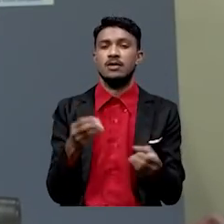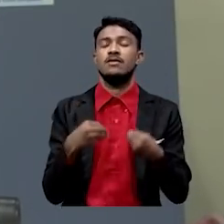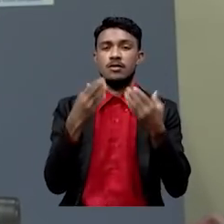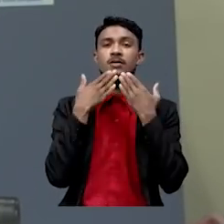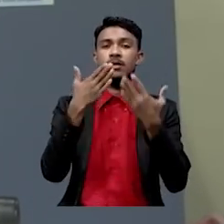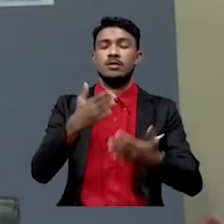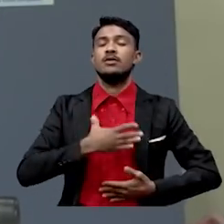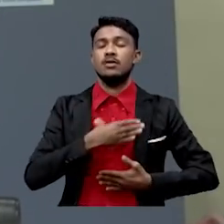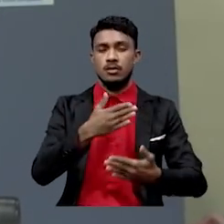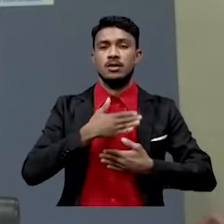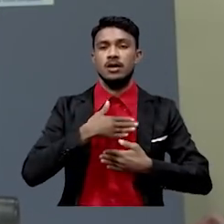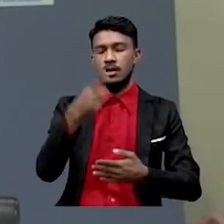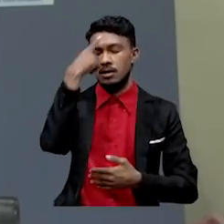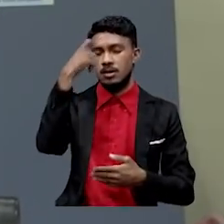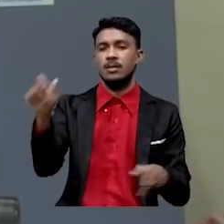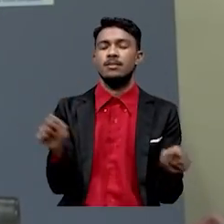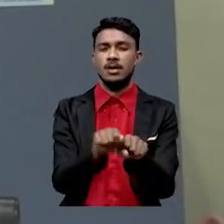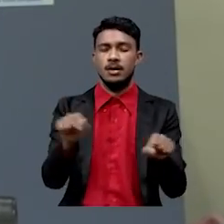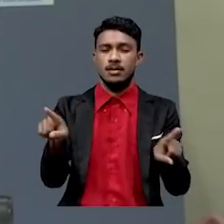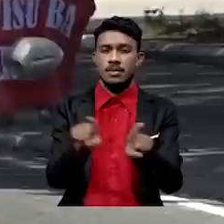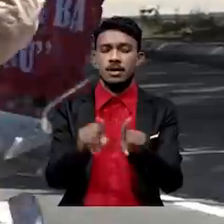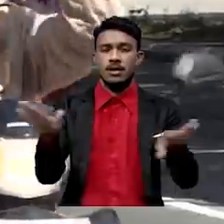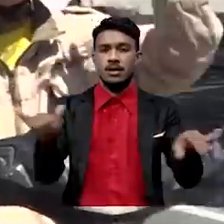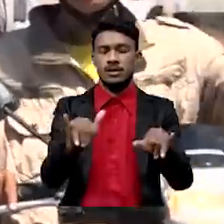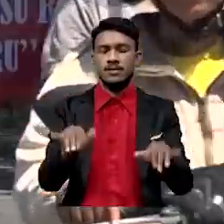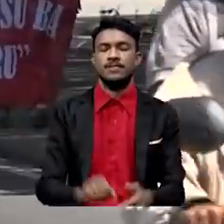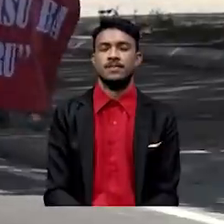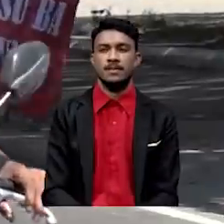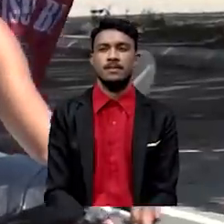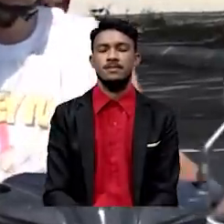mudança, Bele nene, utuan mai be ita halo.